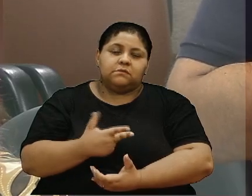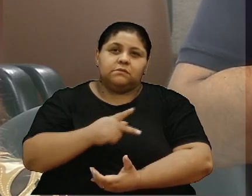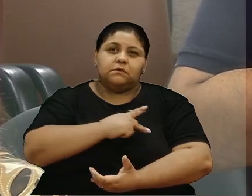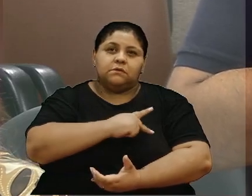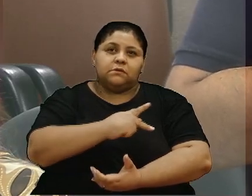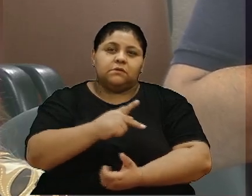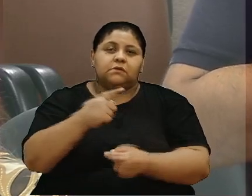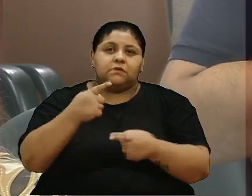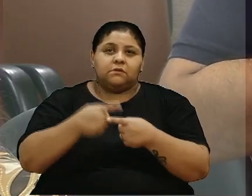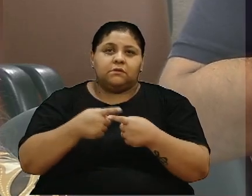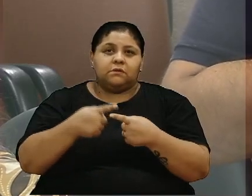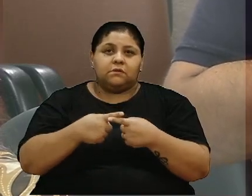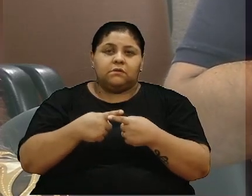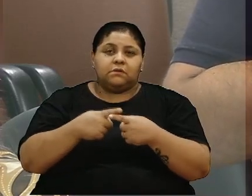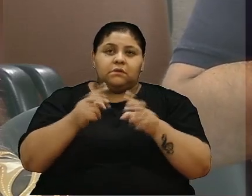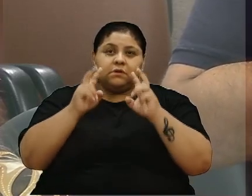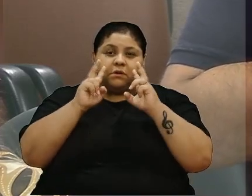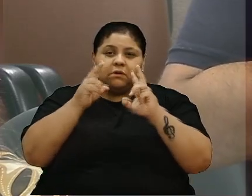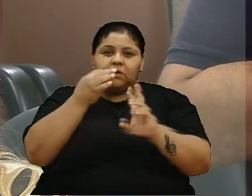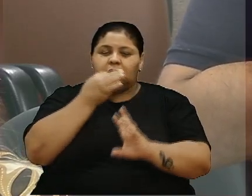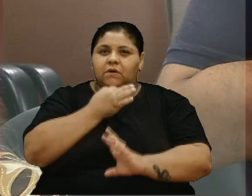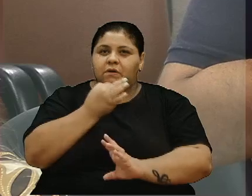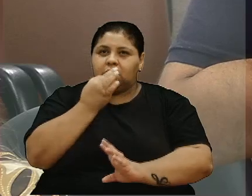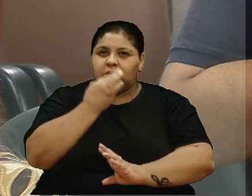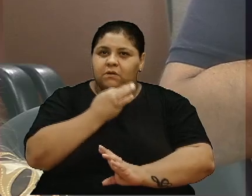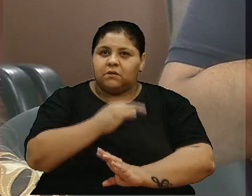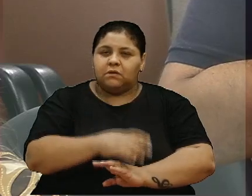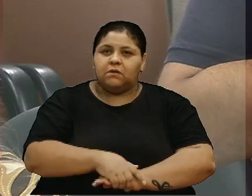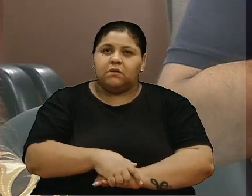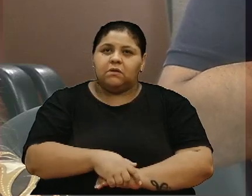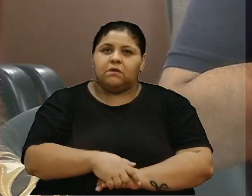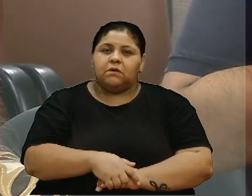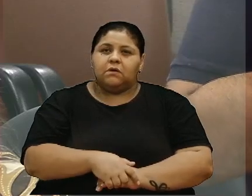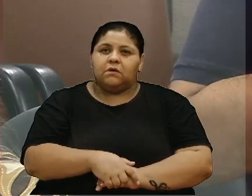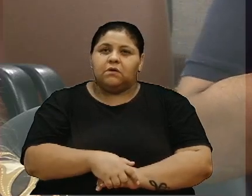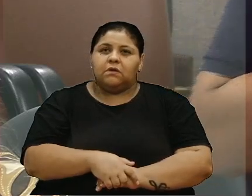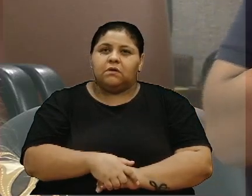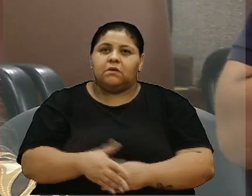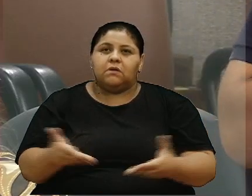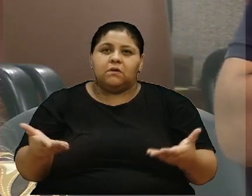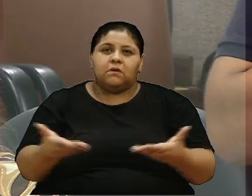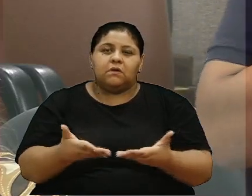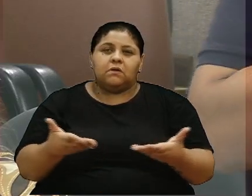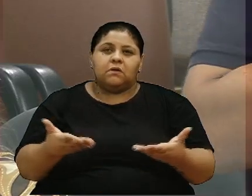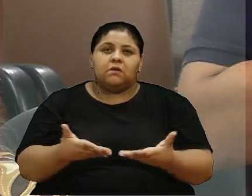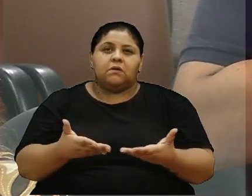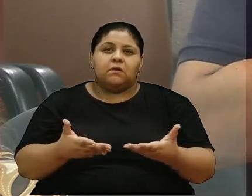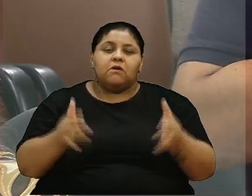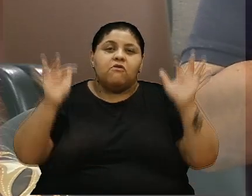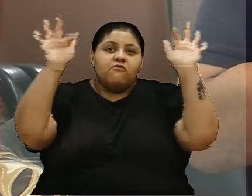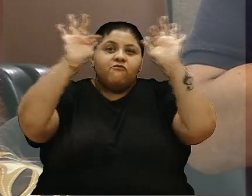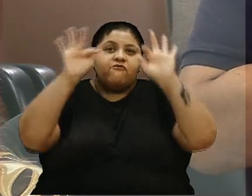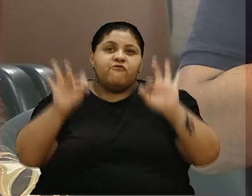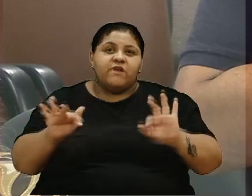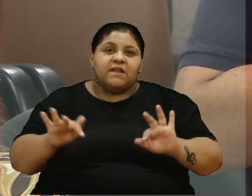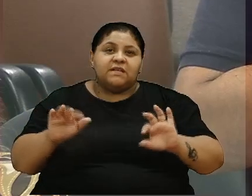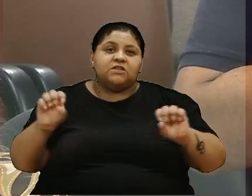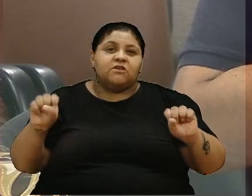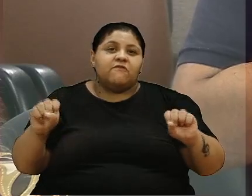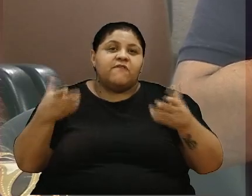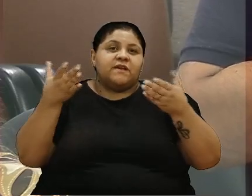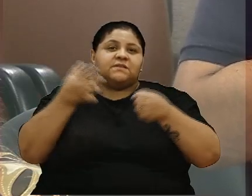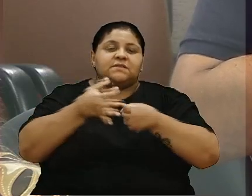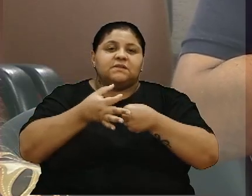presidente, porque eu não vejo a Caxias do Sul estando contagiada pelas festas das colheitas conforme